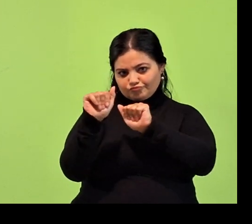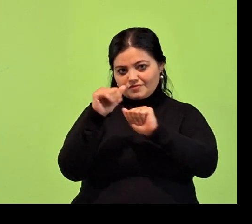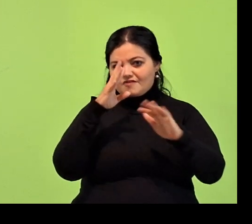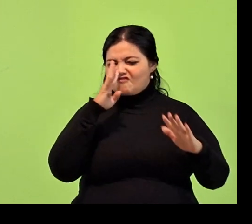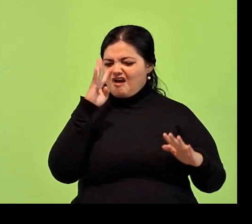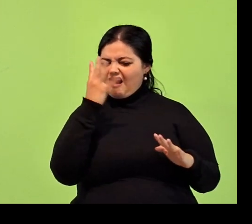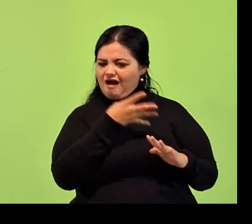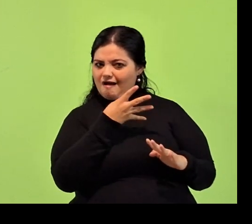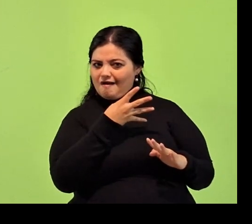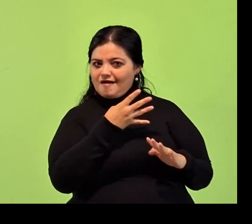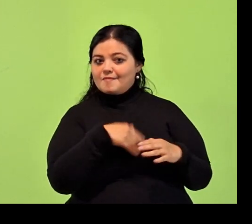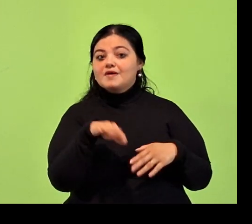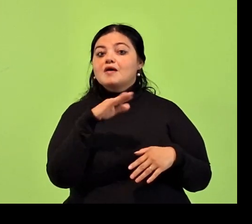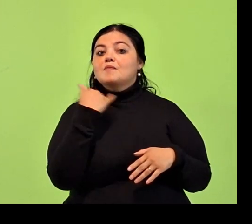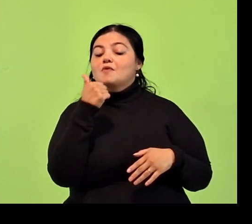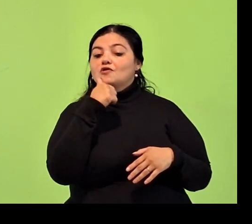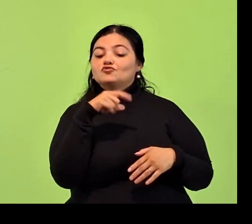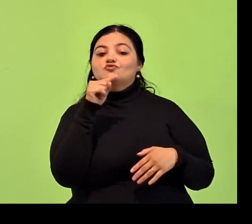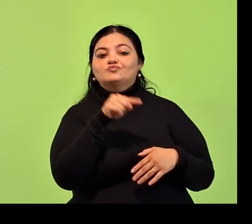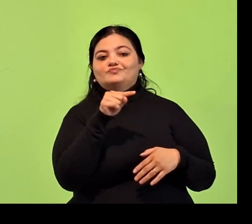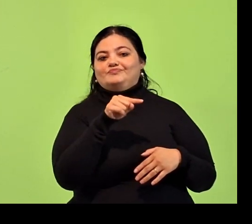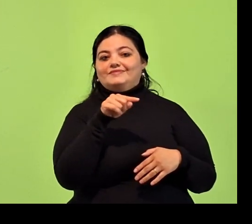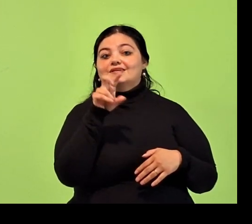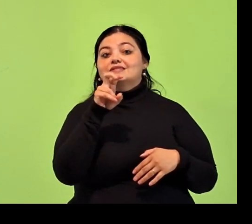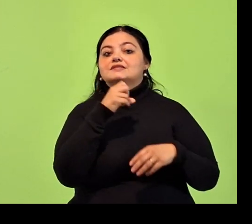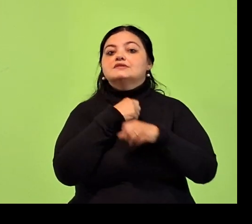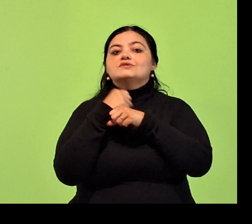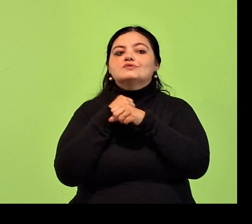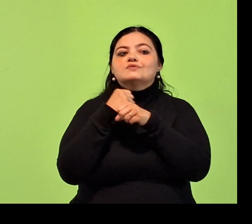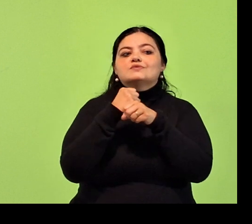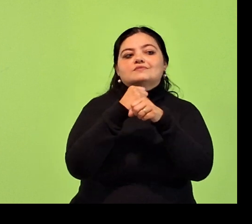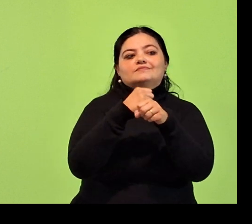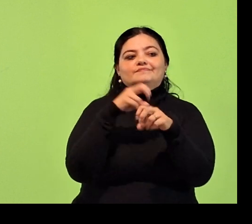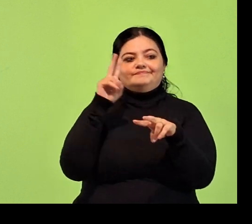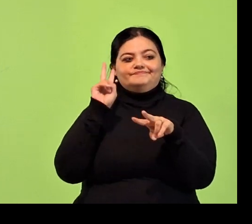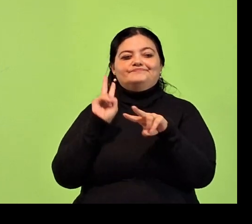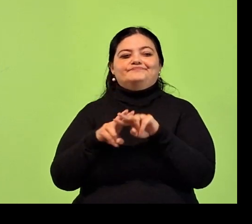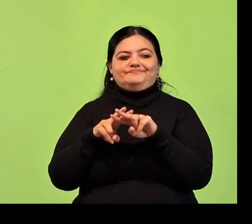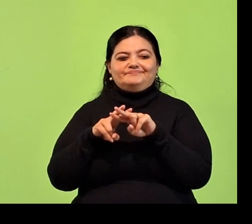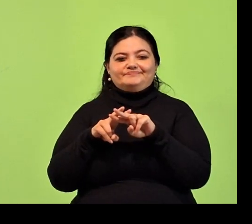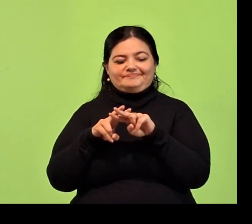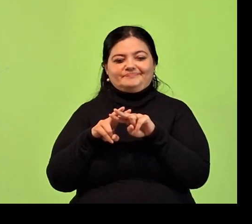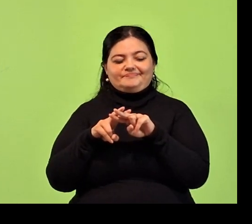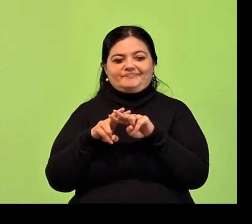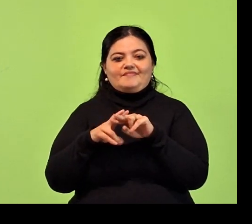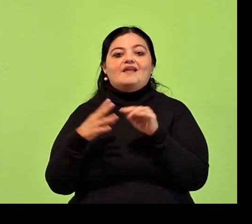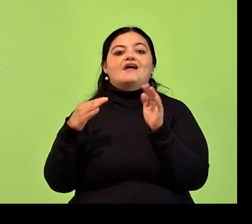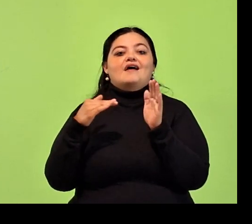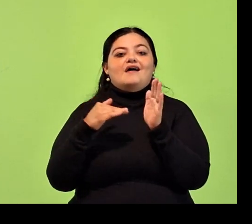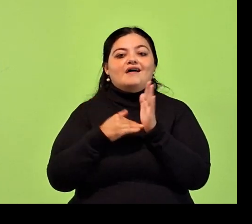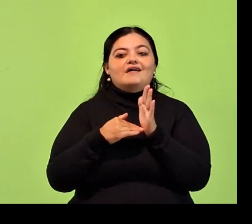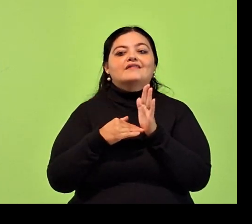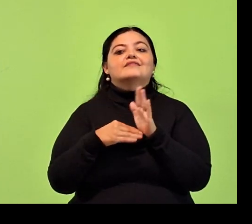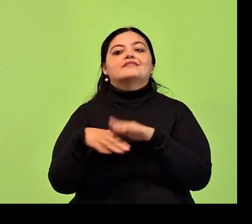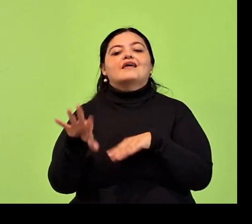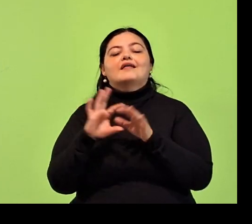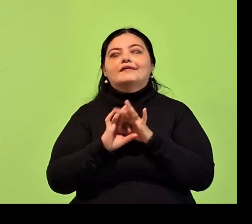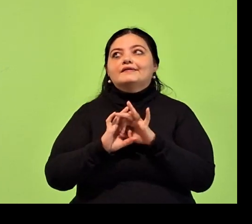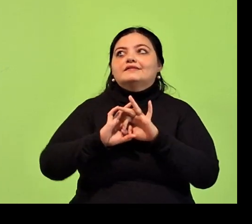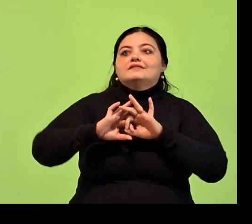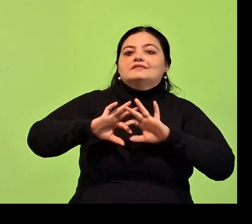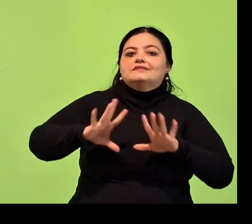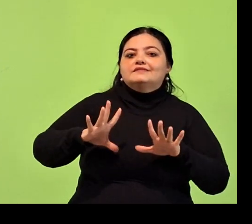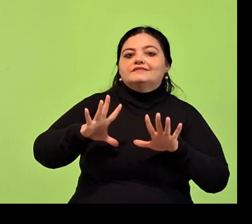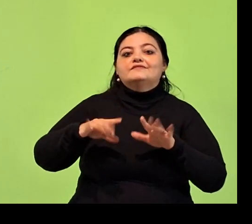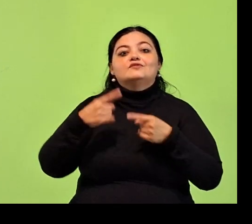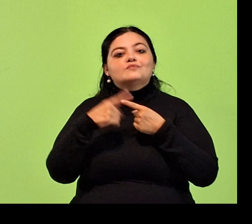e ficaram 5 anos presos, até serem inocentados, absolvidos pela completa